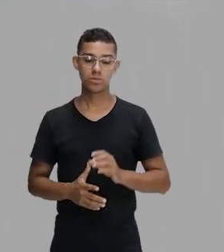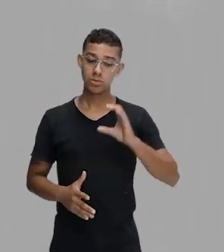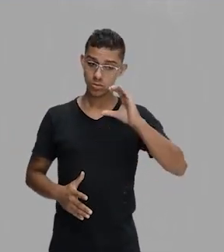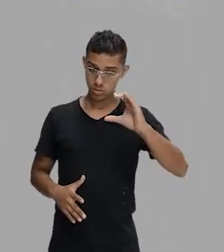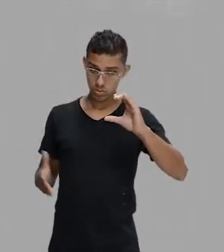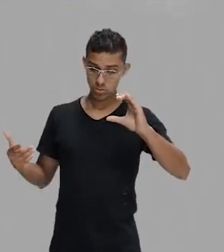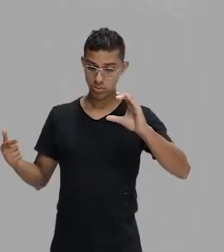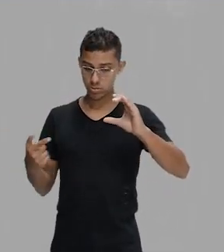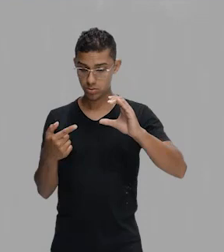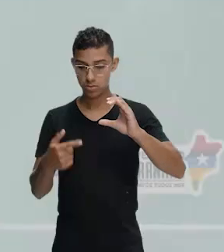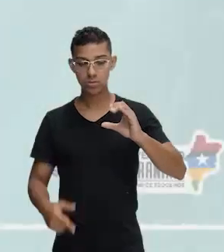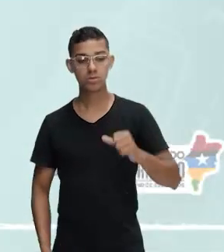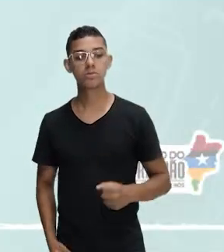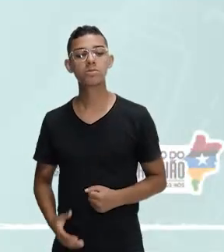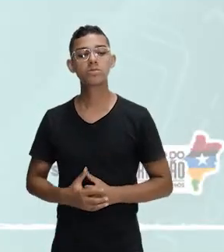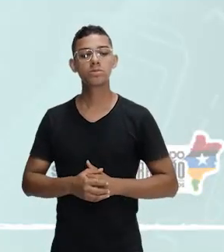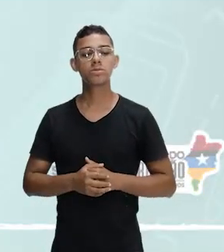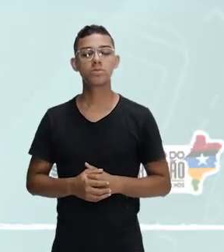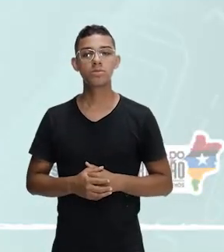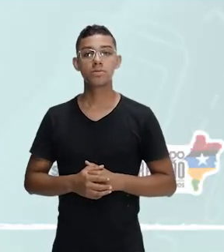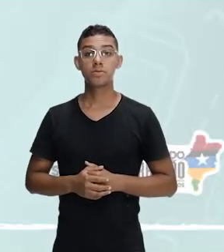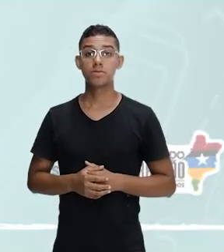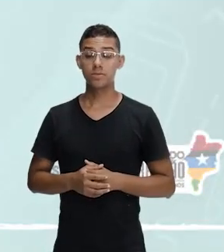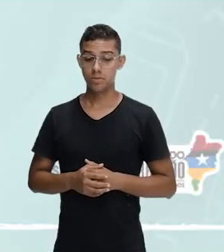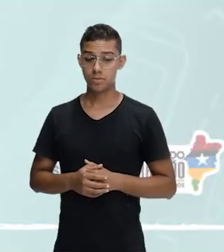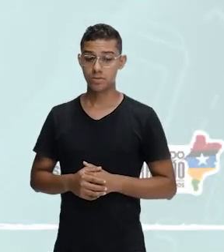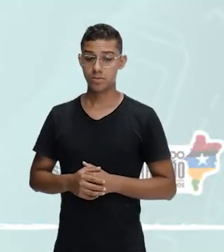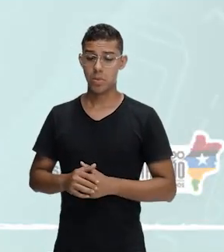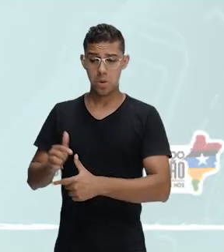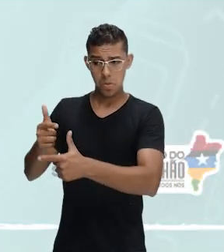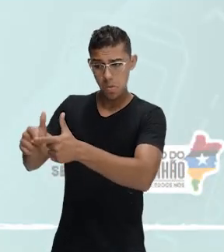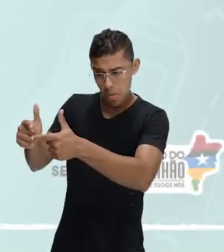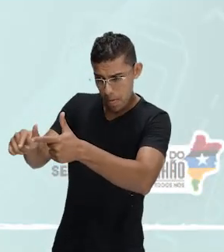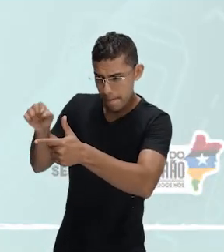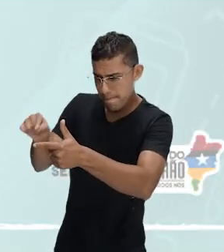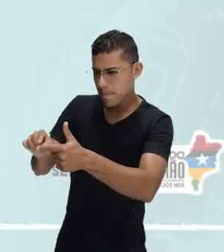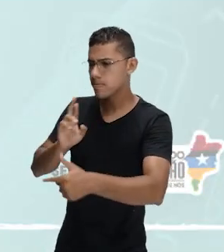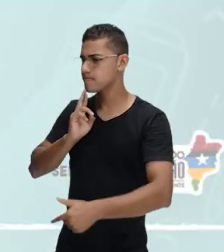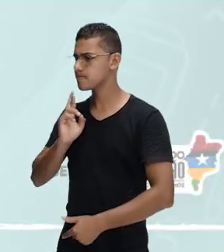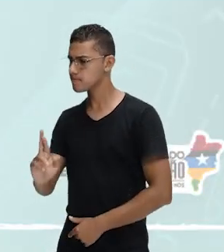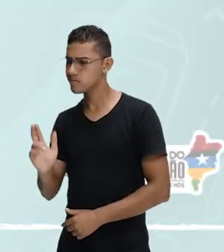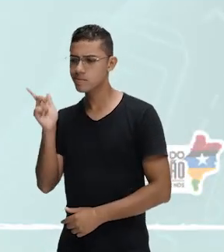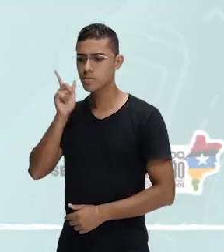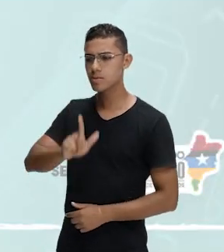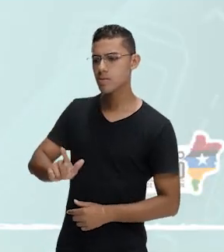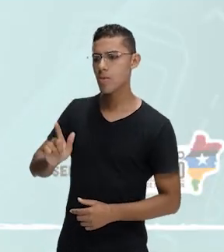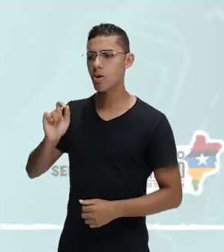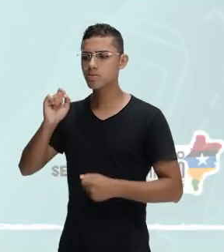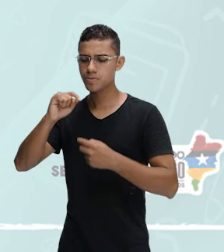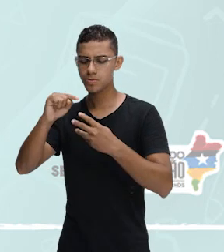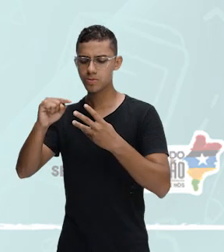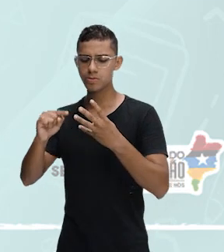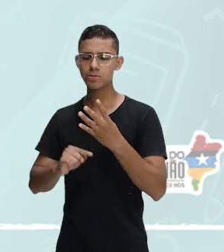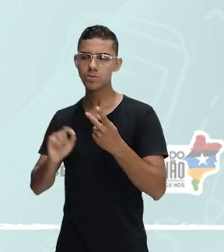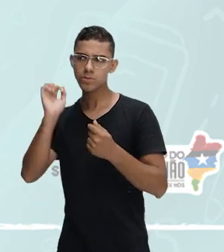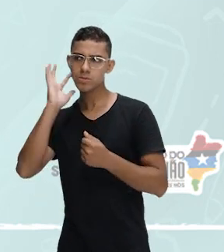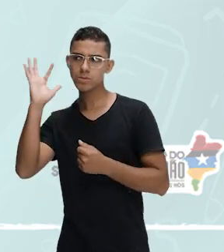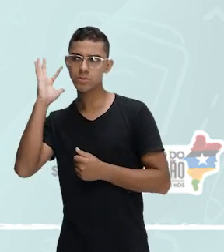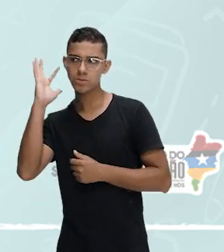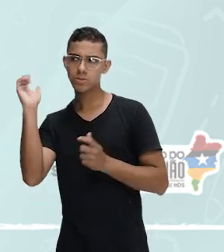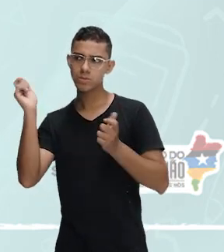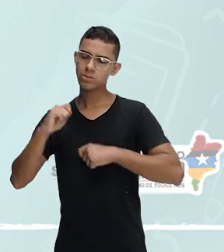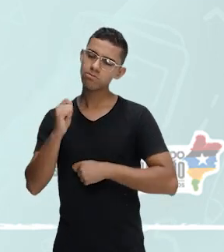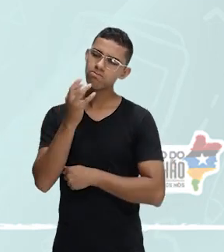certa. Letra C. Para solucionar um problema, são levantadas hipóteses que podem ser confirmadas